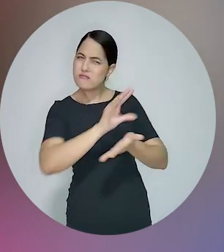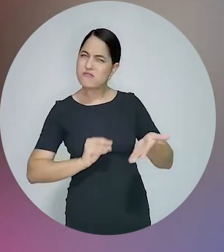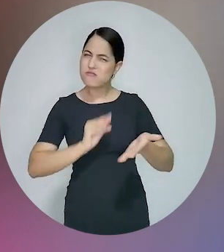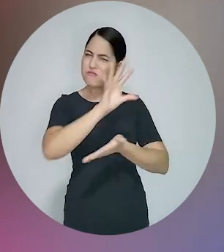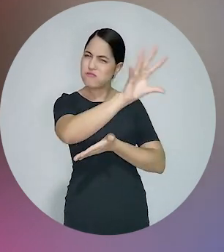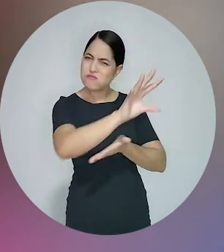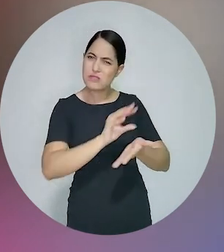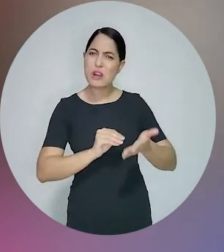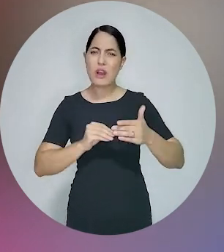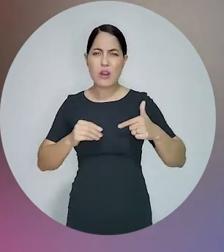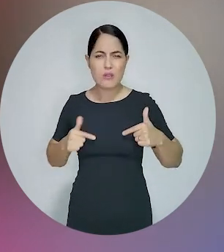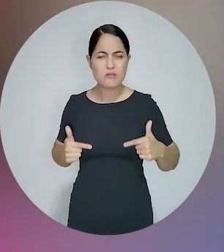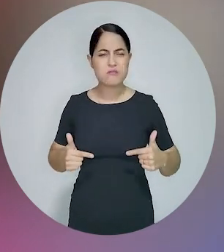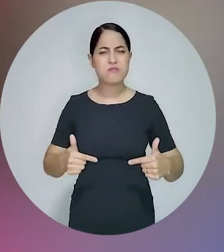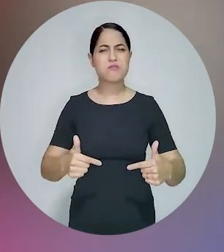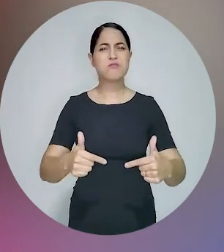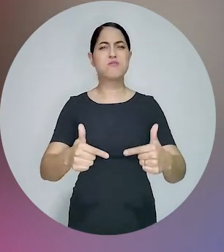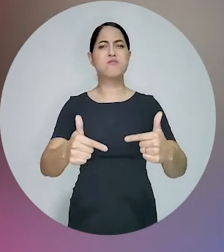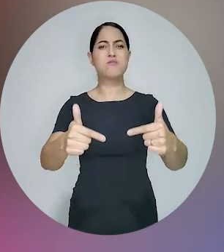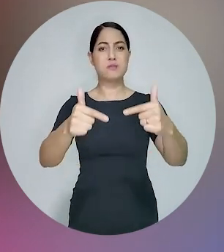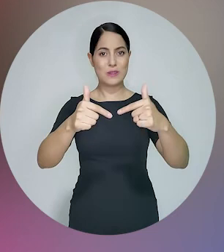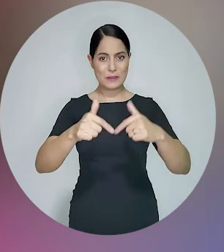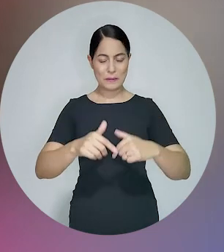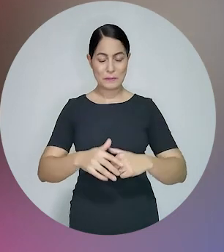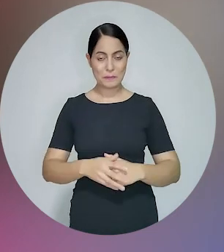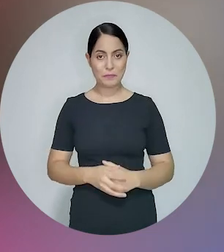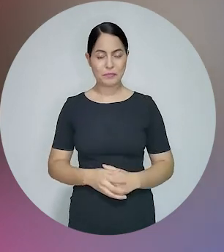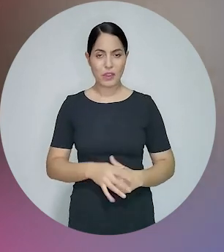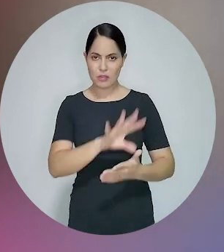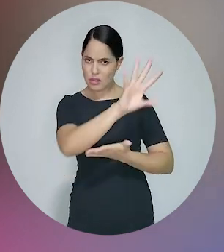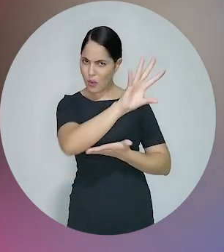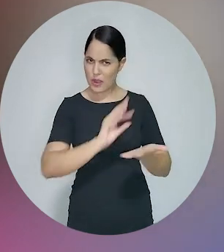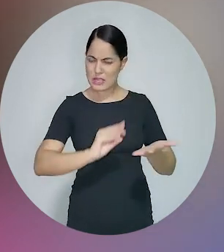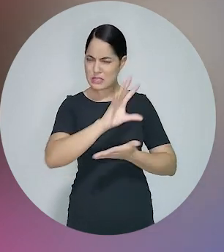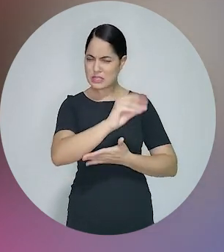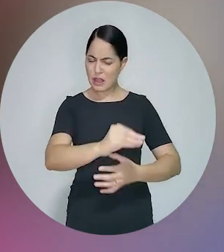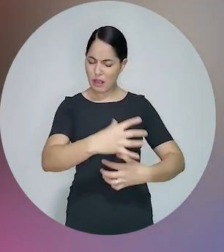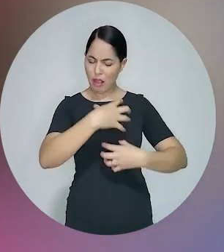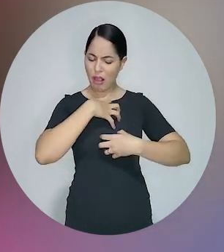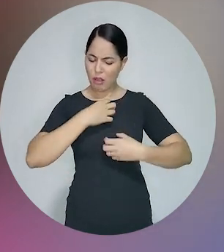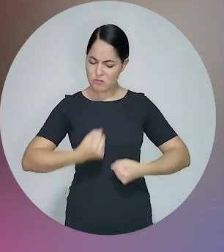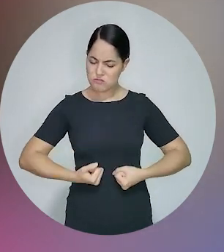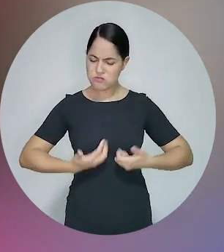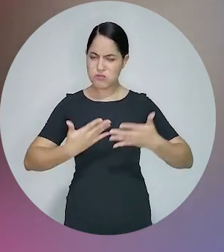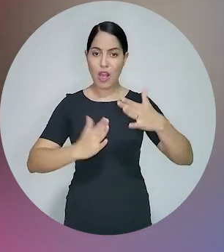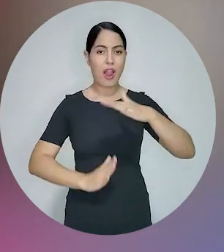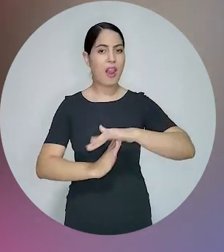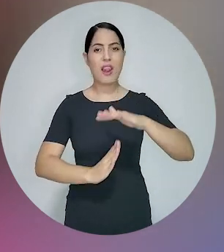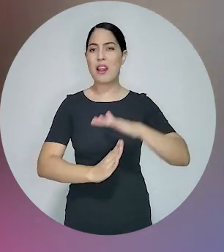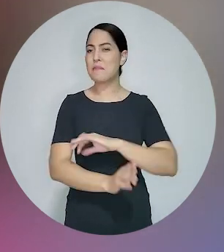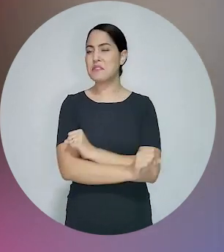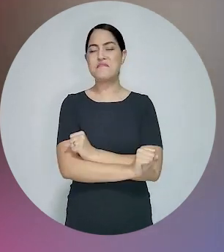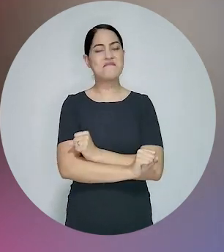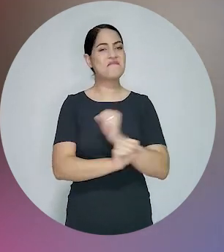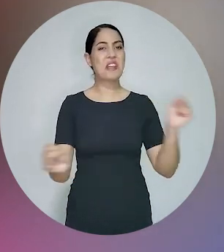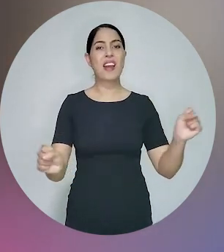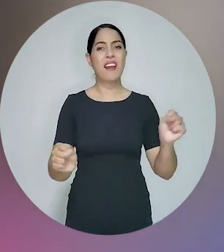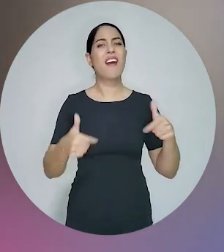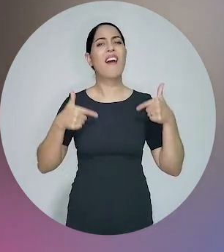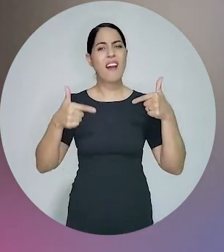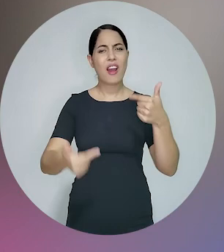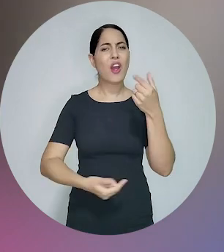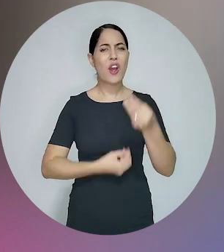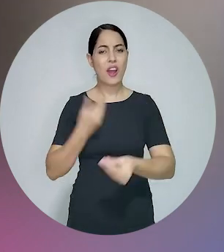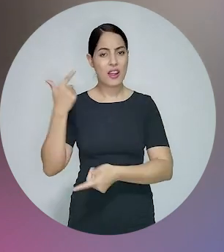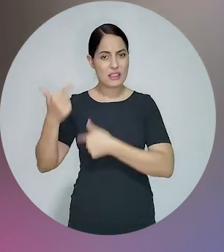sua trajetória e, estimuladas pela força do seu exemplo, terão a certeza de que não existem limites para a vitória por